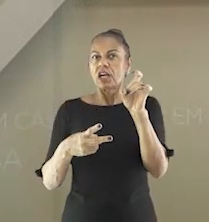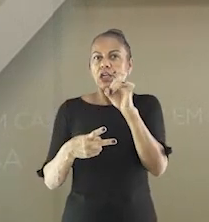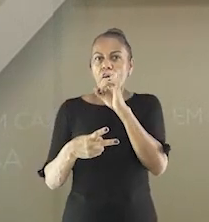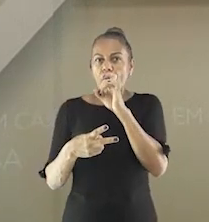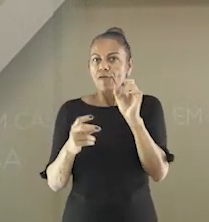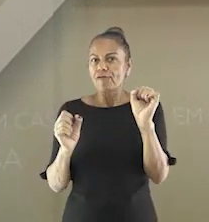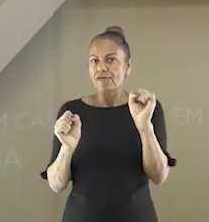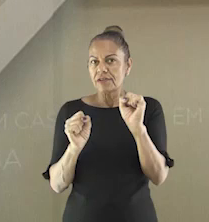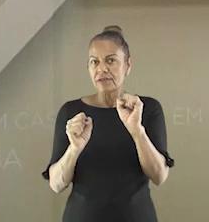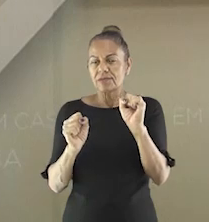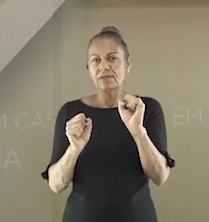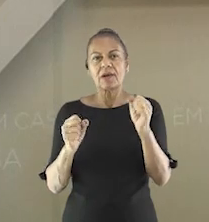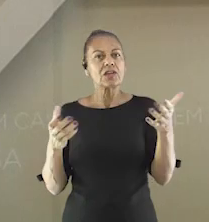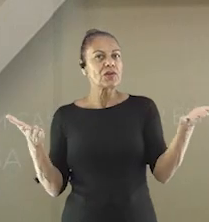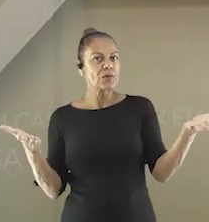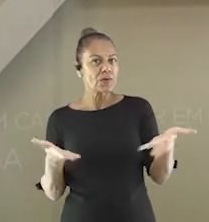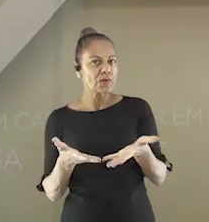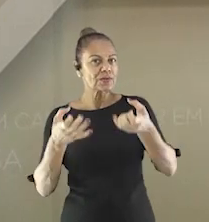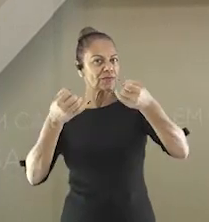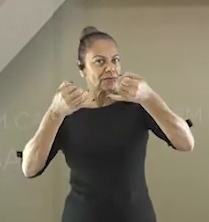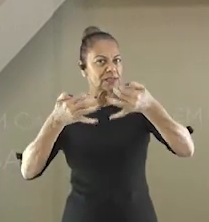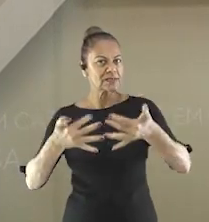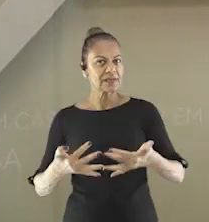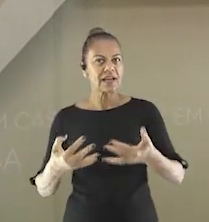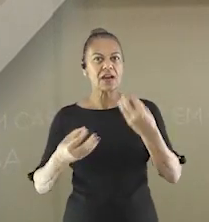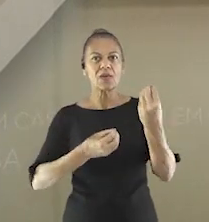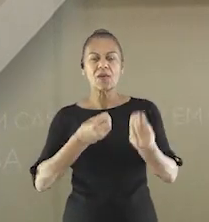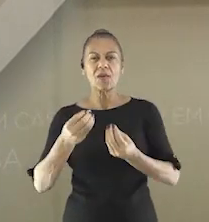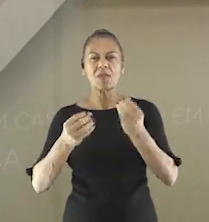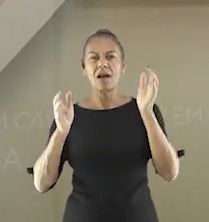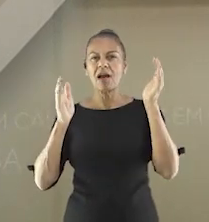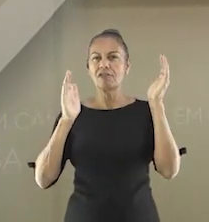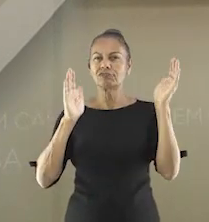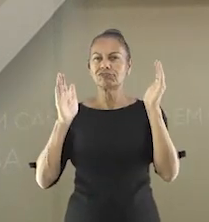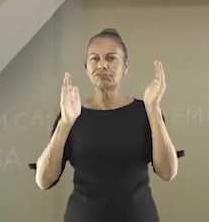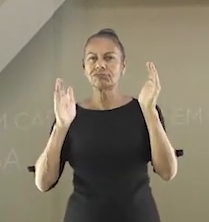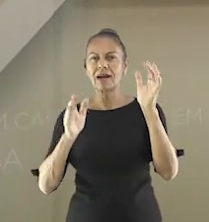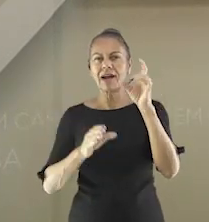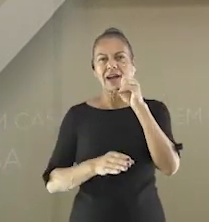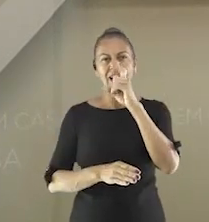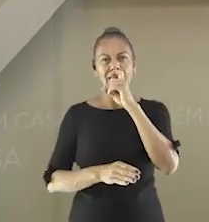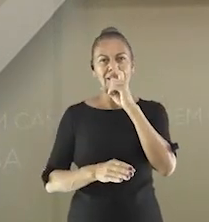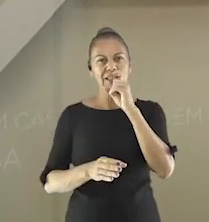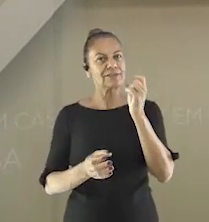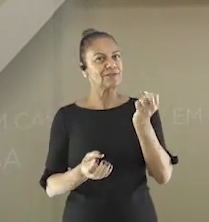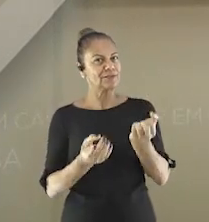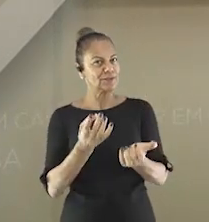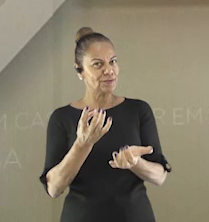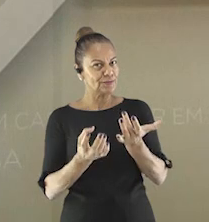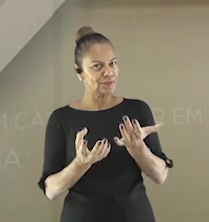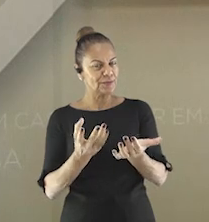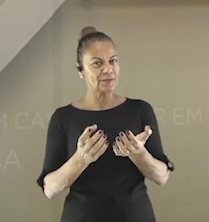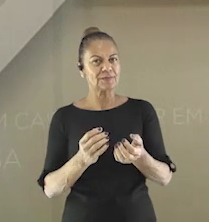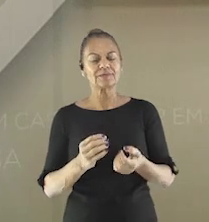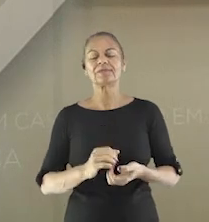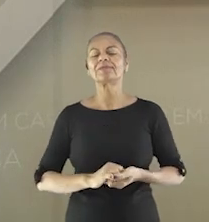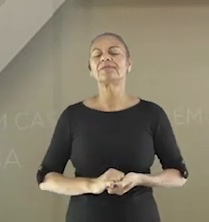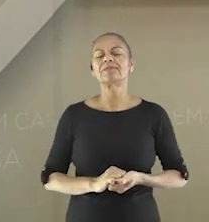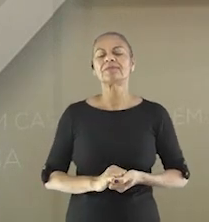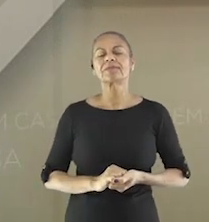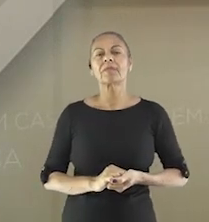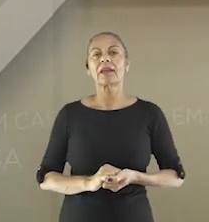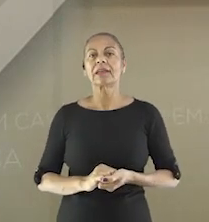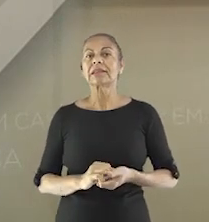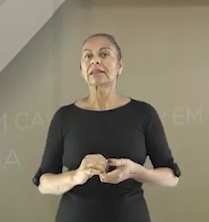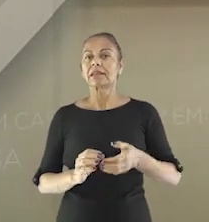como e quando isso aconteceu. As eras do gelo e do fogo. Portanto, não se esqueçam de registrar sua presença na